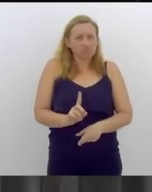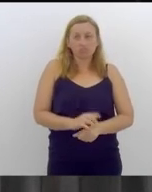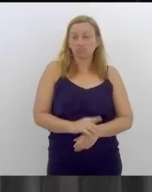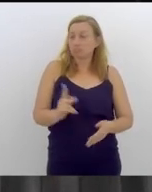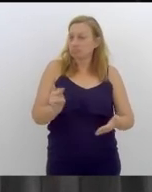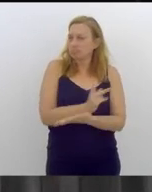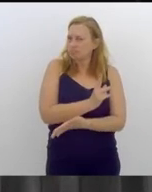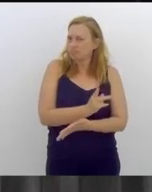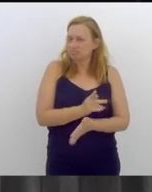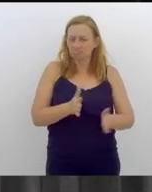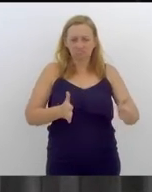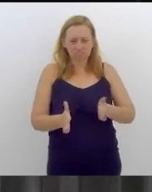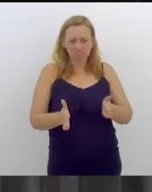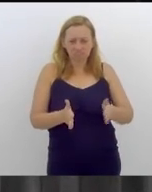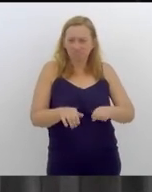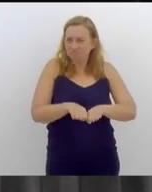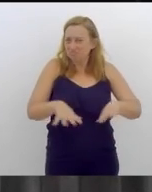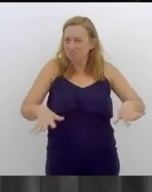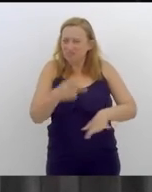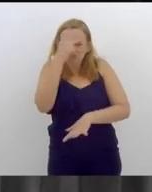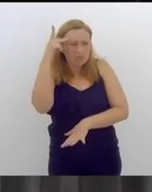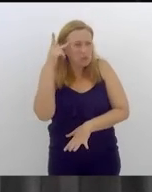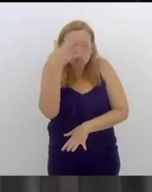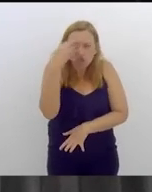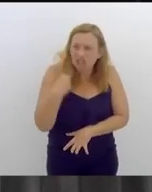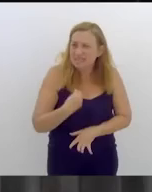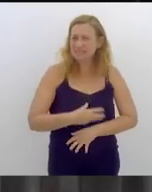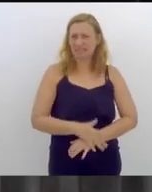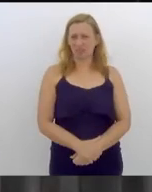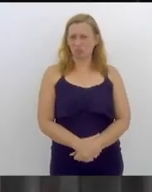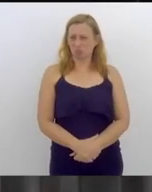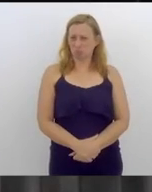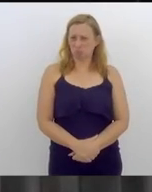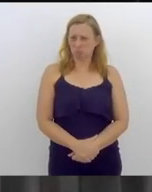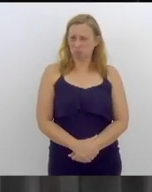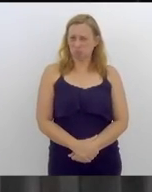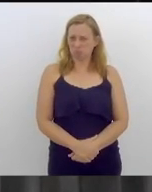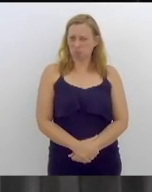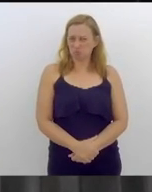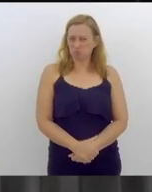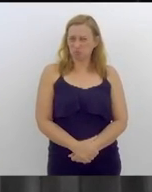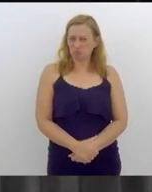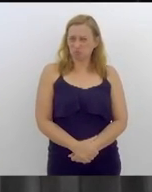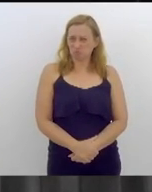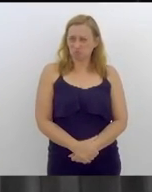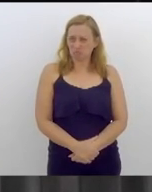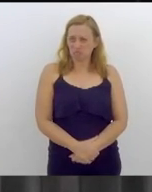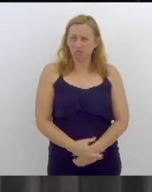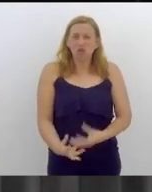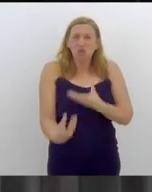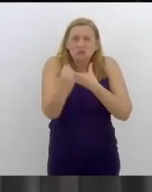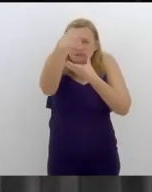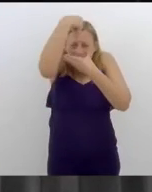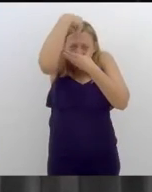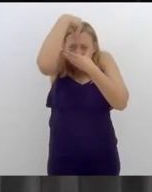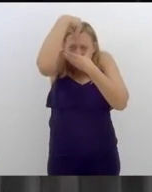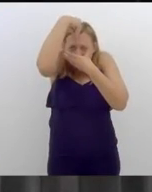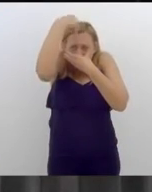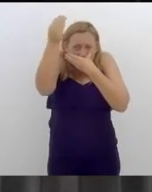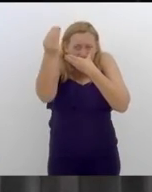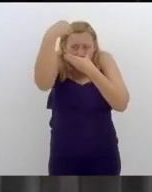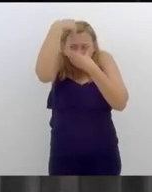aconteceu durante a pandemia será que as pessoas esquecem isto não entra na minha cabeça